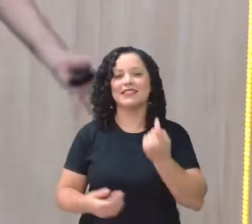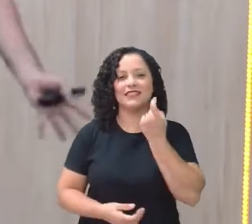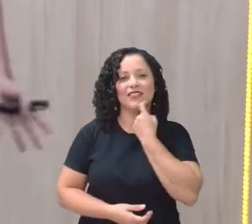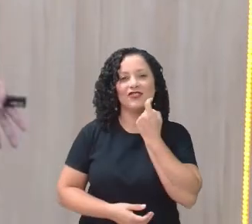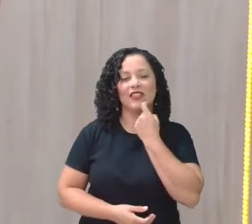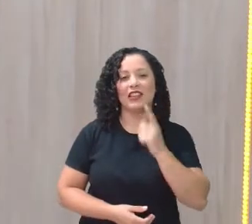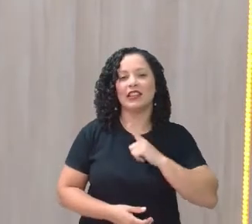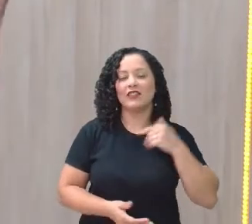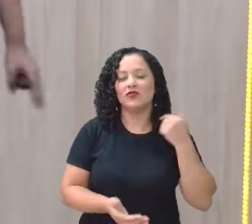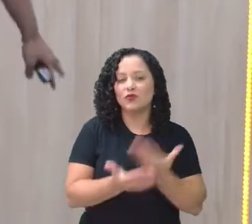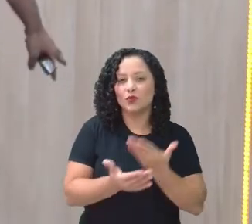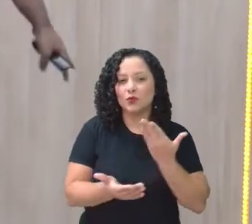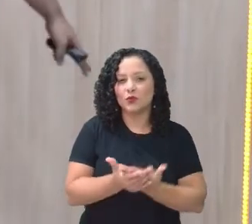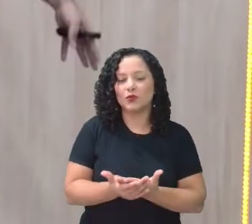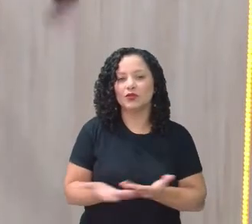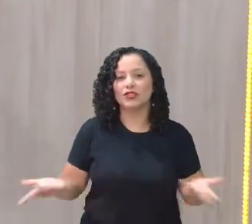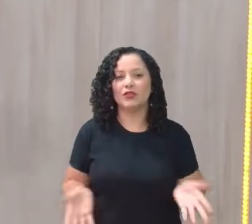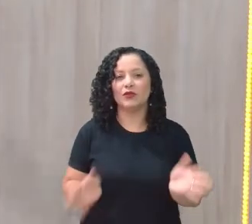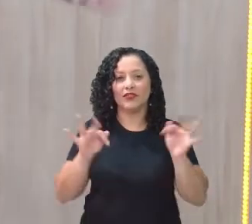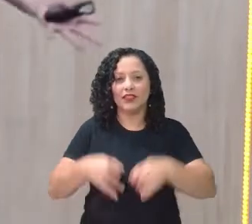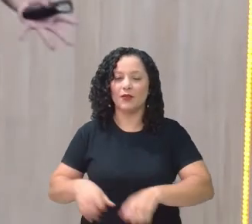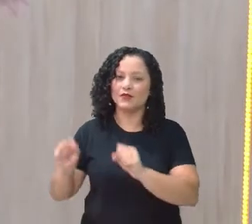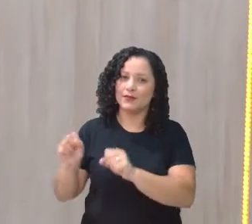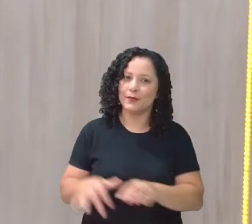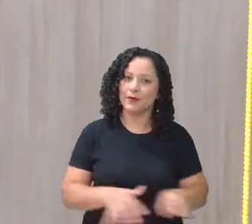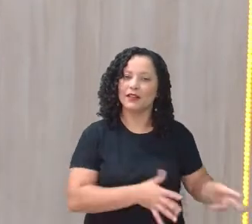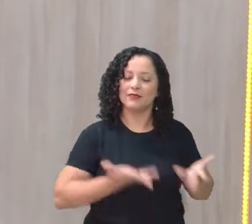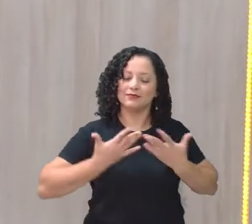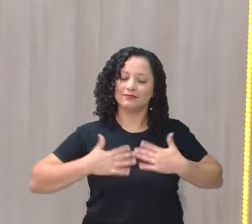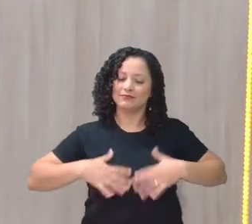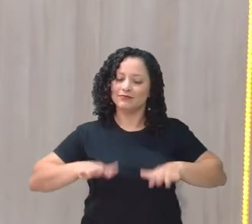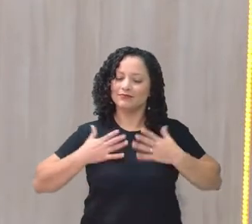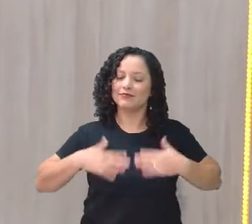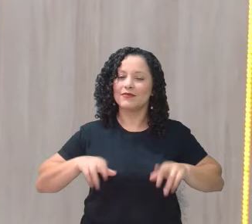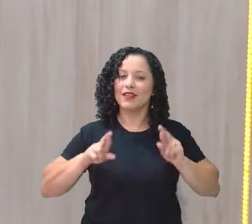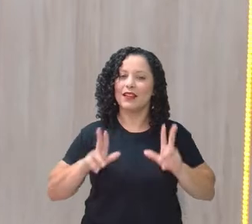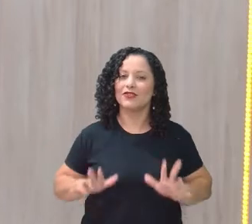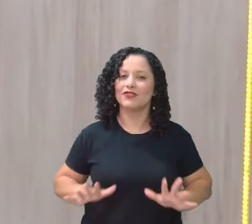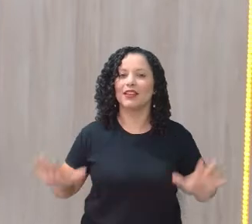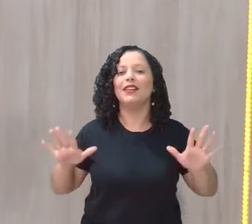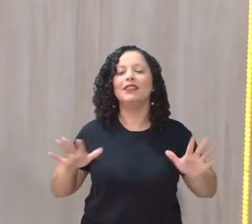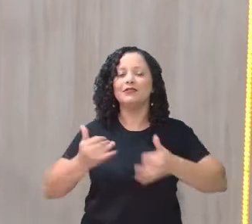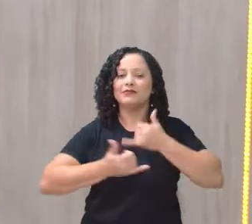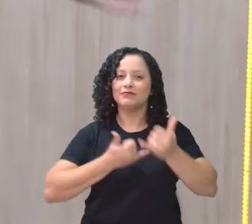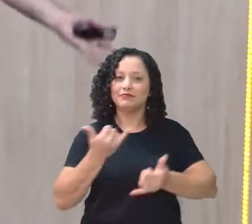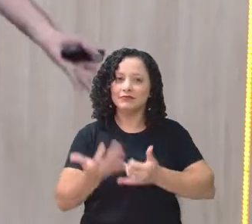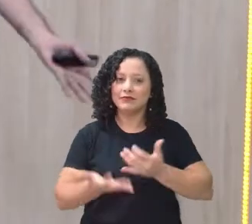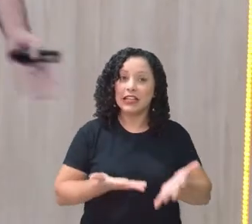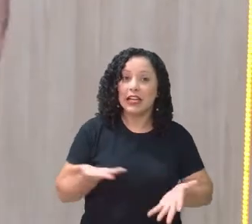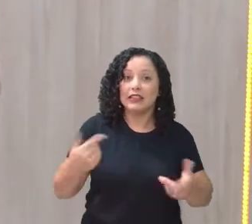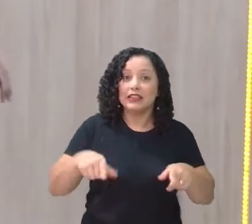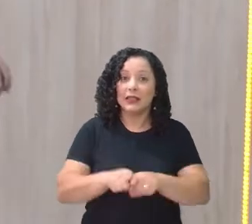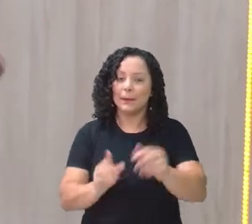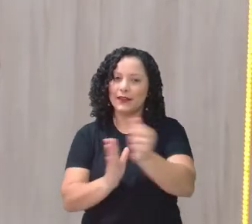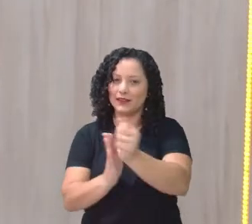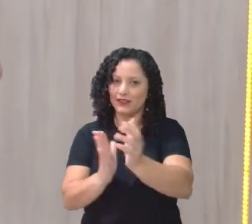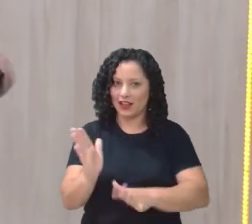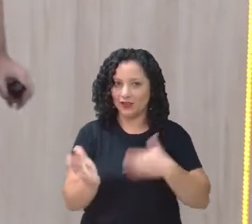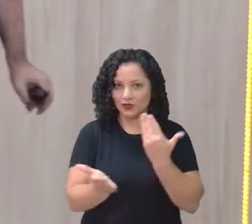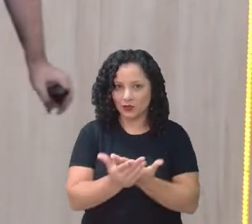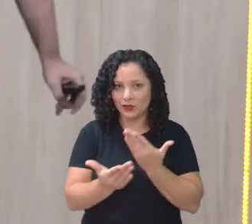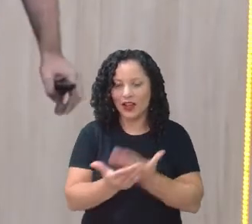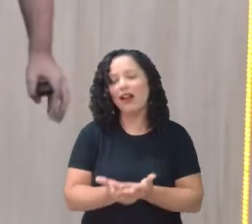bastantes estudos. E aí no final de semana vamos brincar, também fazer aquela atividadezinha, não deixar de estudar,